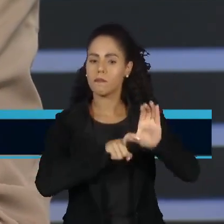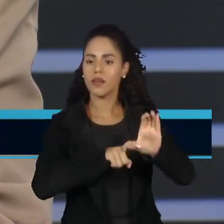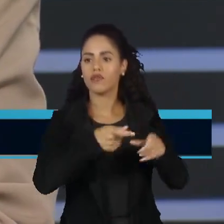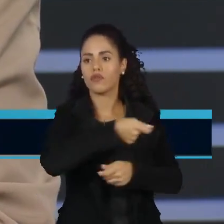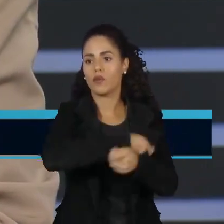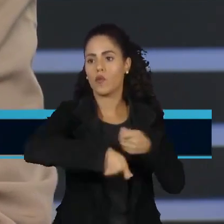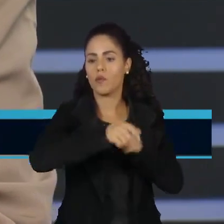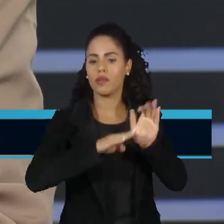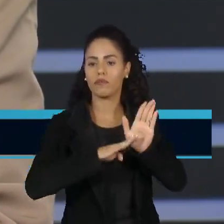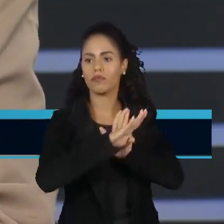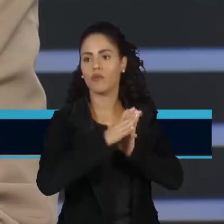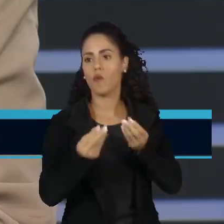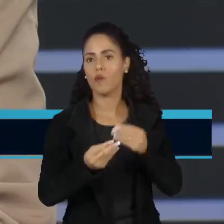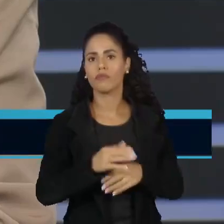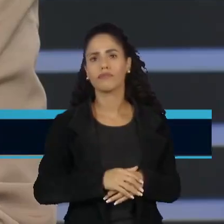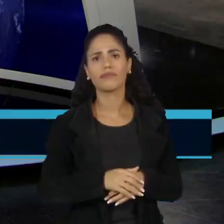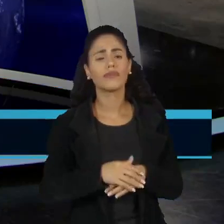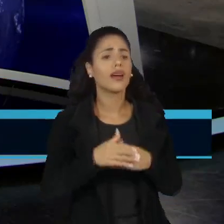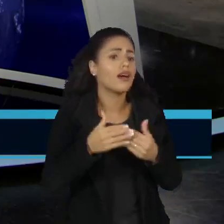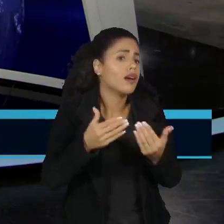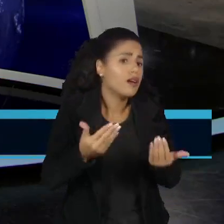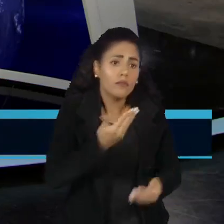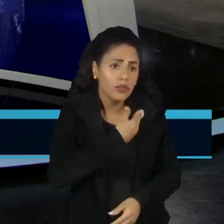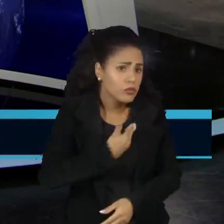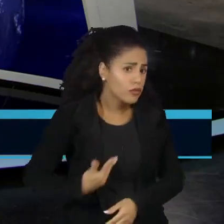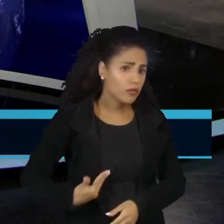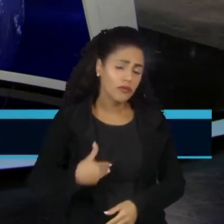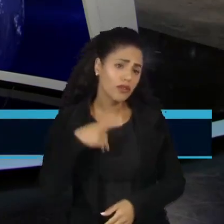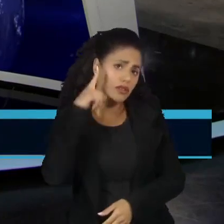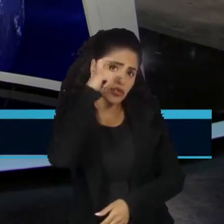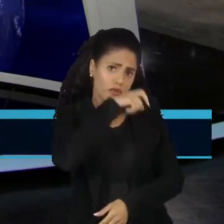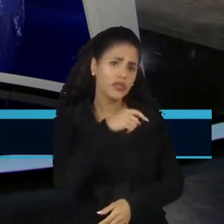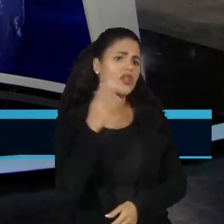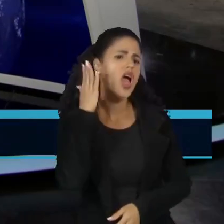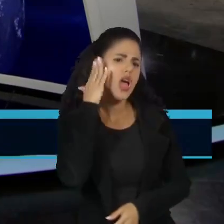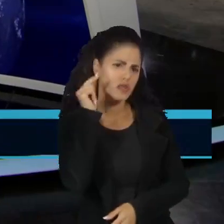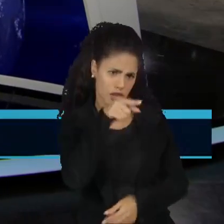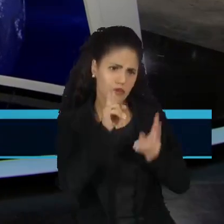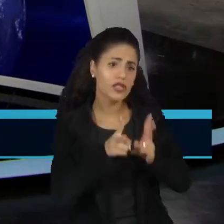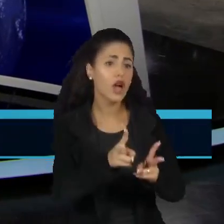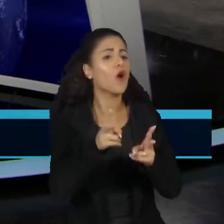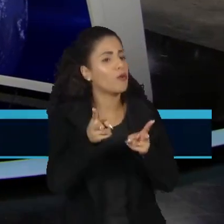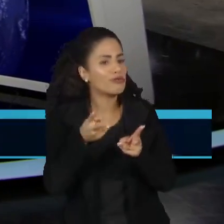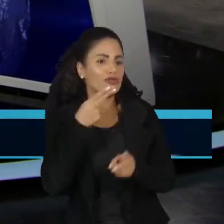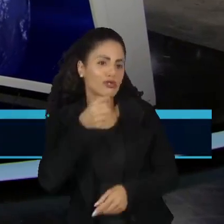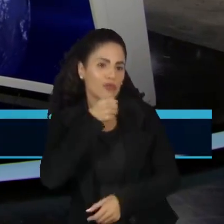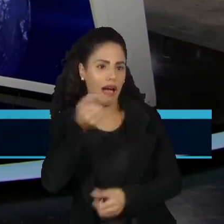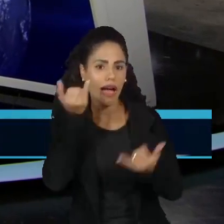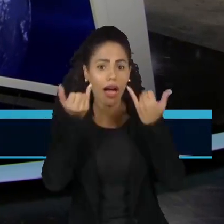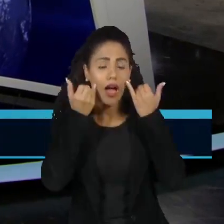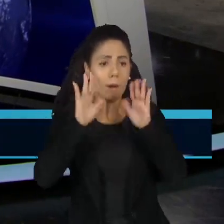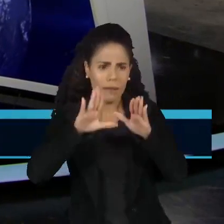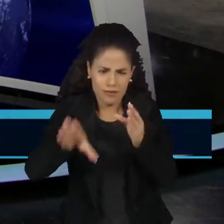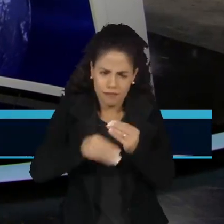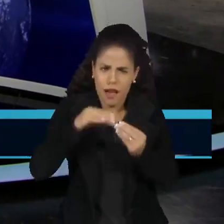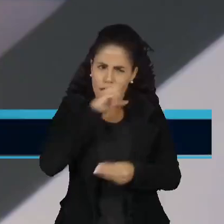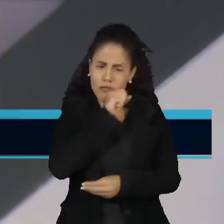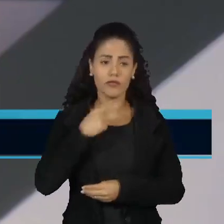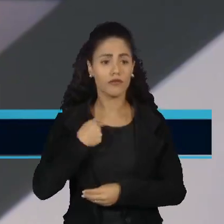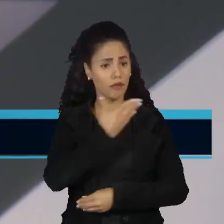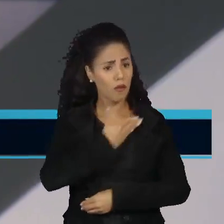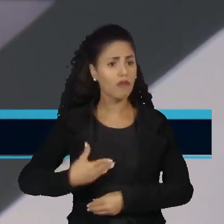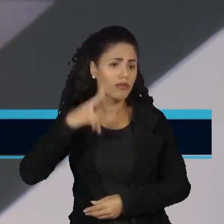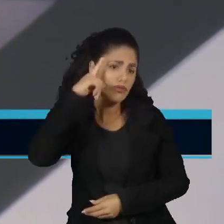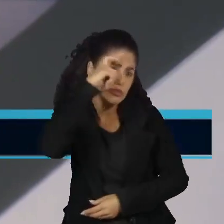do crescimento da economia. Mas o governo tem dificuldades. Eu sei que você está louca para seguir com o jornal, mas o governo tem dificuldade de enfrentar